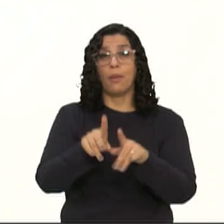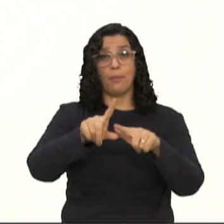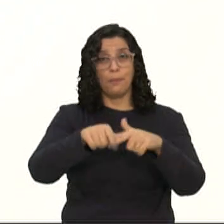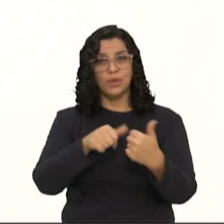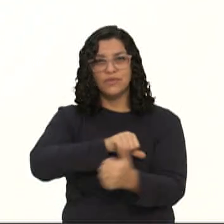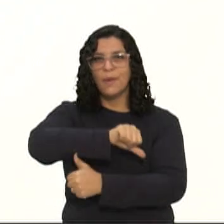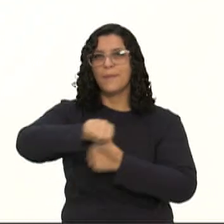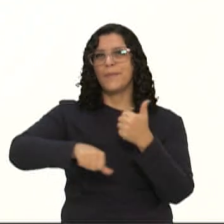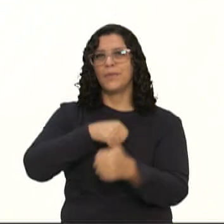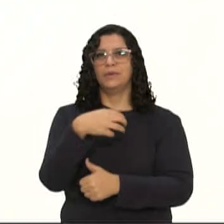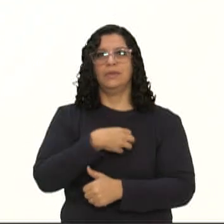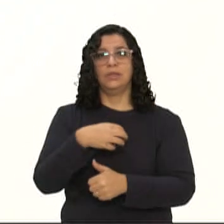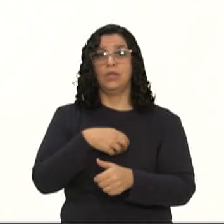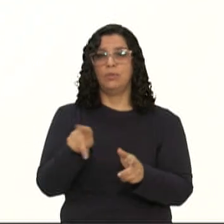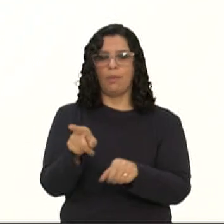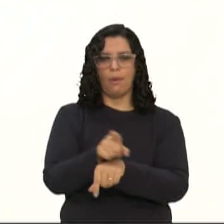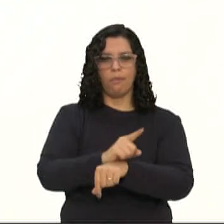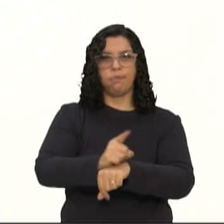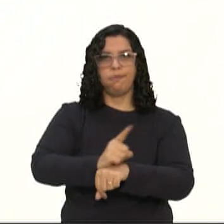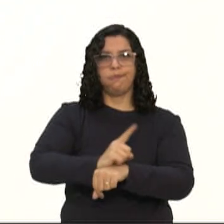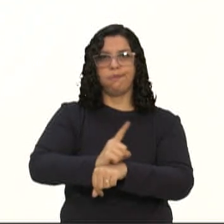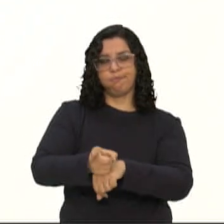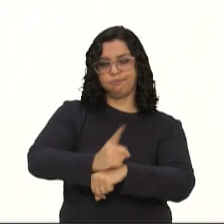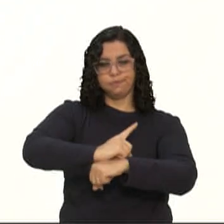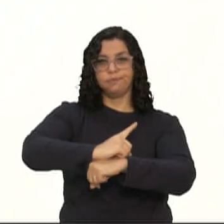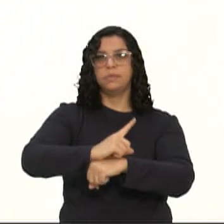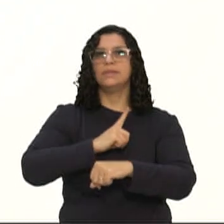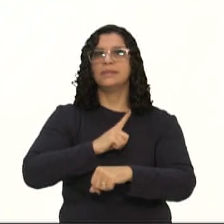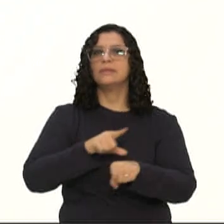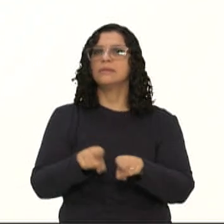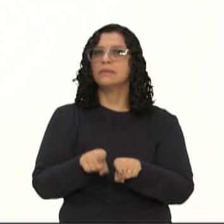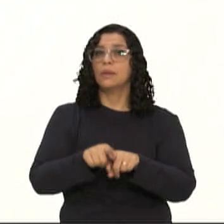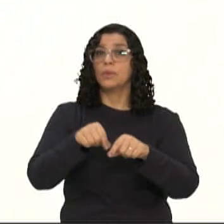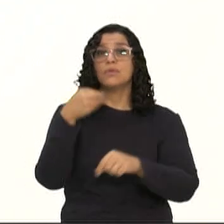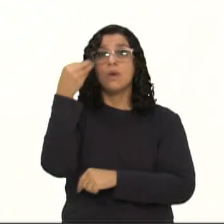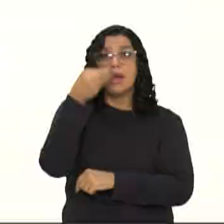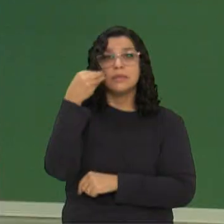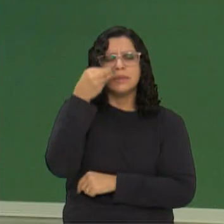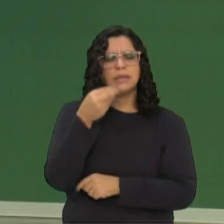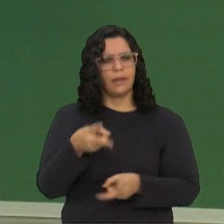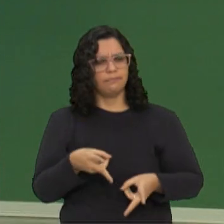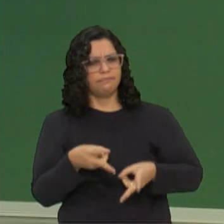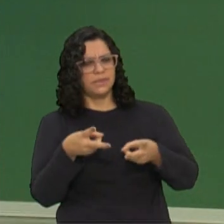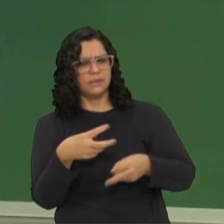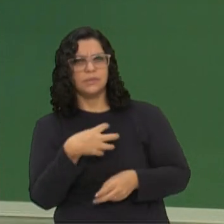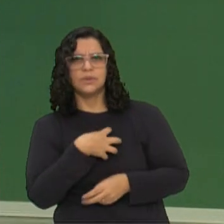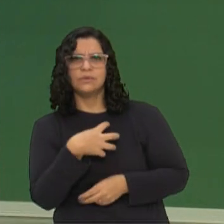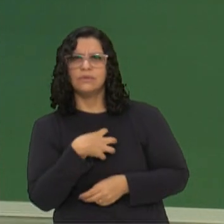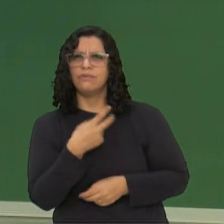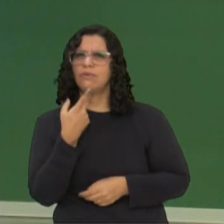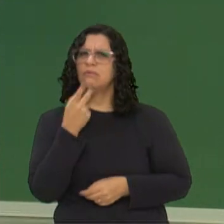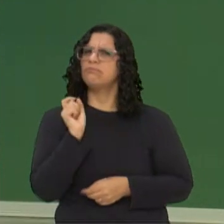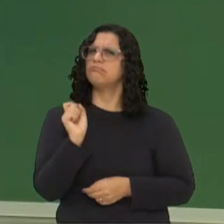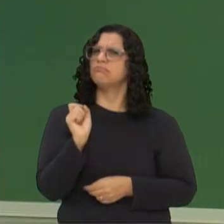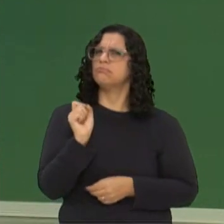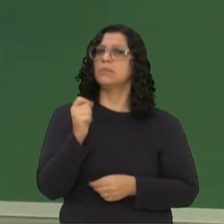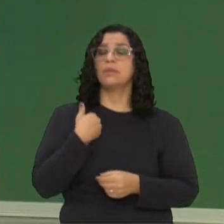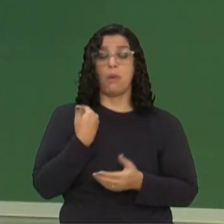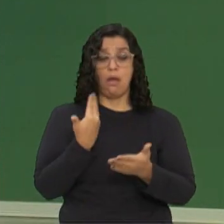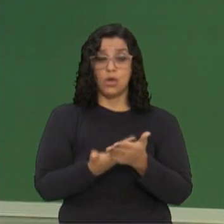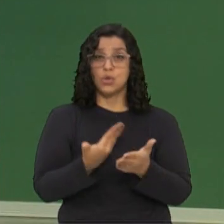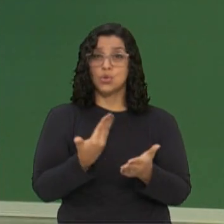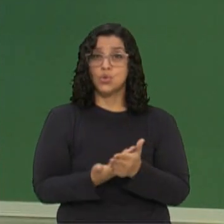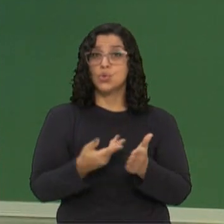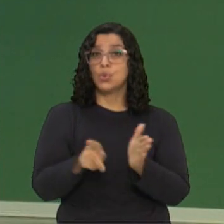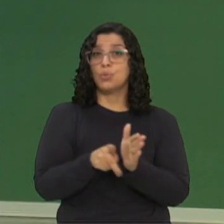paralelamente, ele gera também um campo magnético. Então, essa experiência aqui, a partir dessa experiência, que todo o estudo